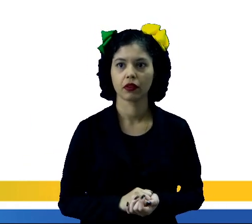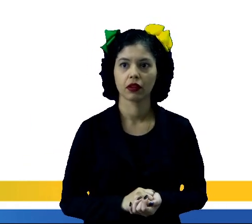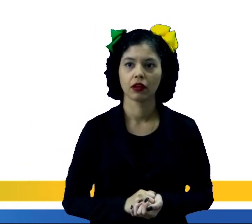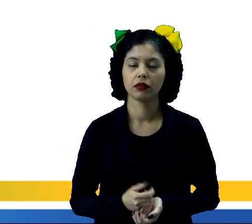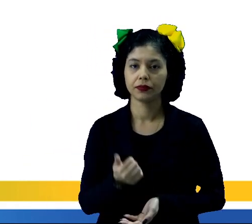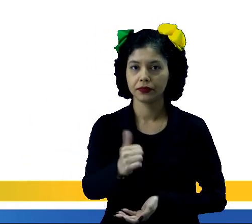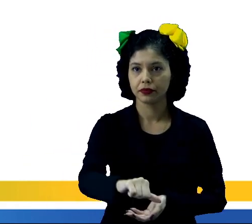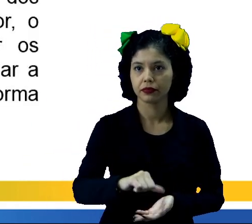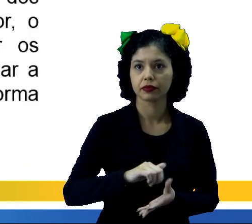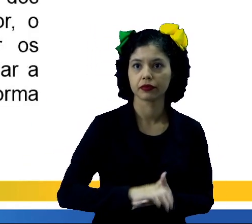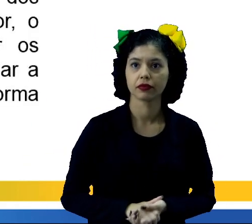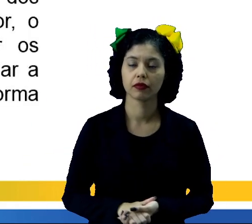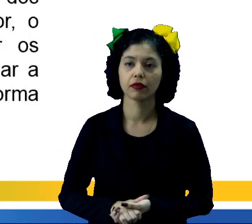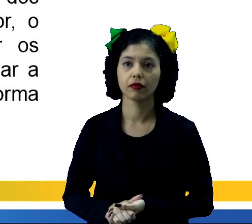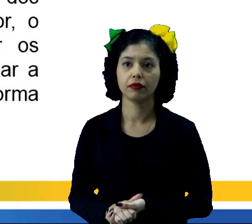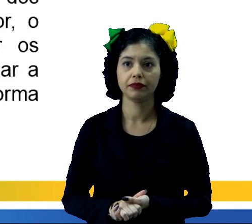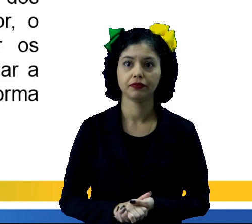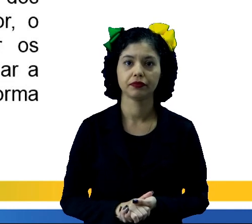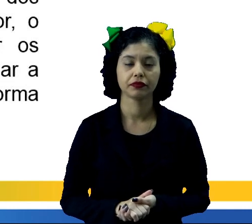de negativo.